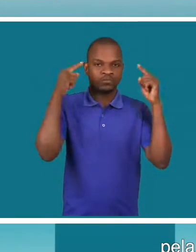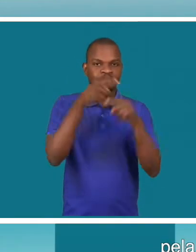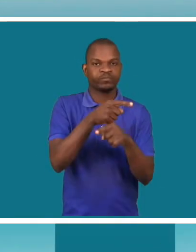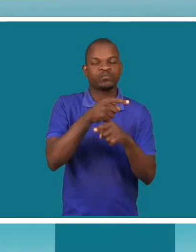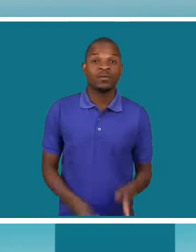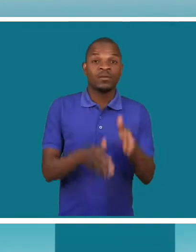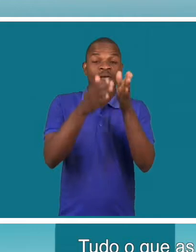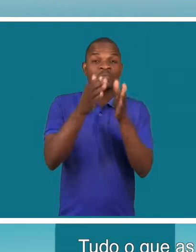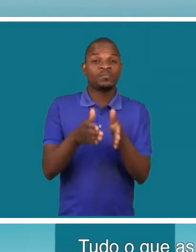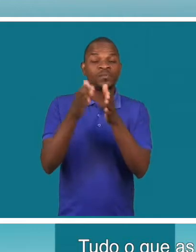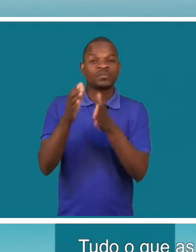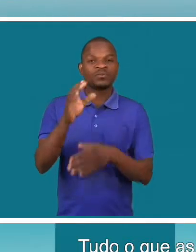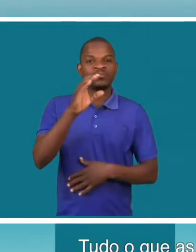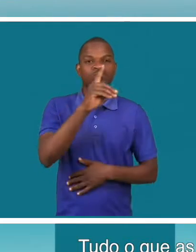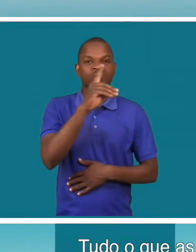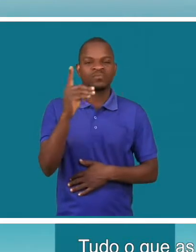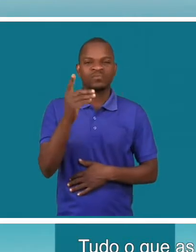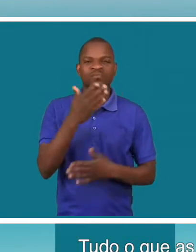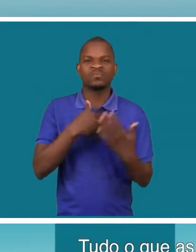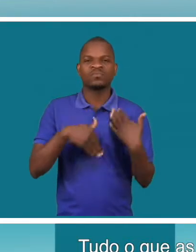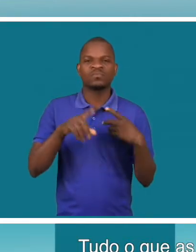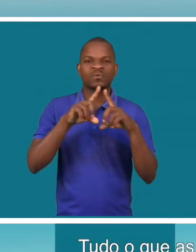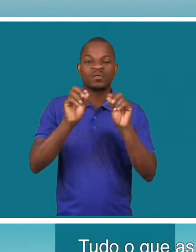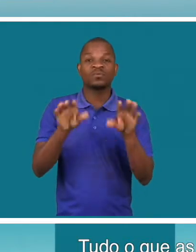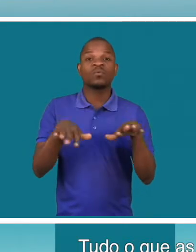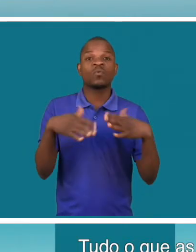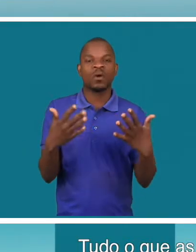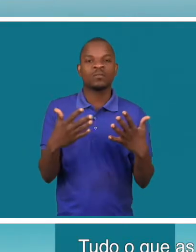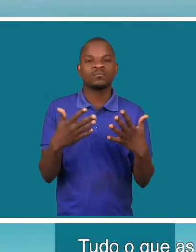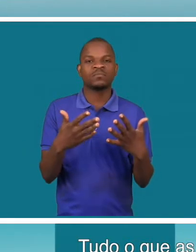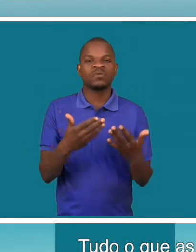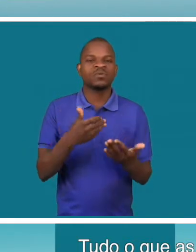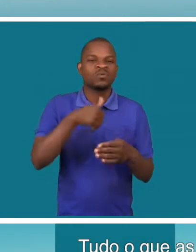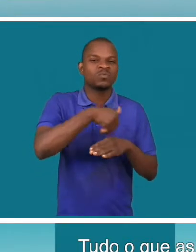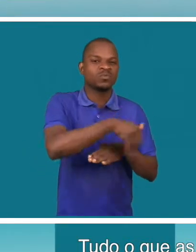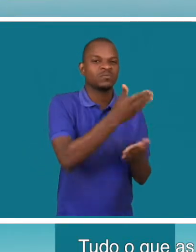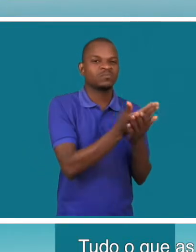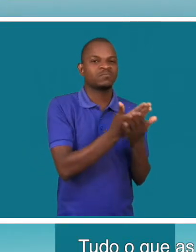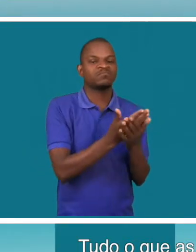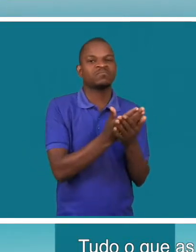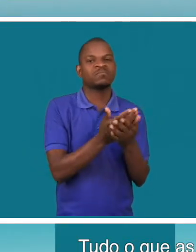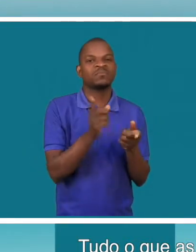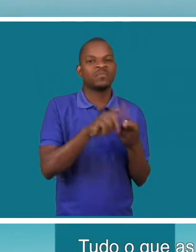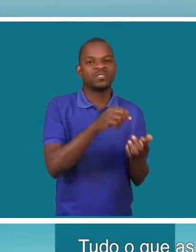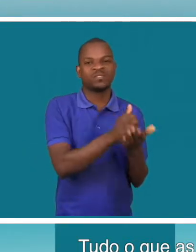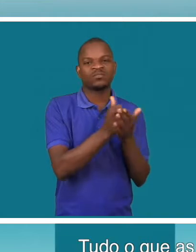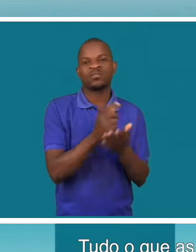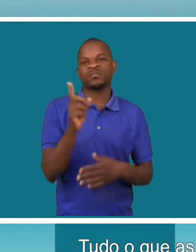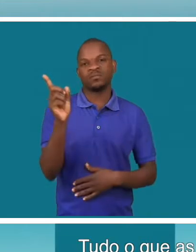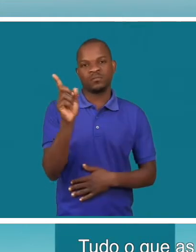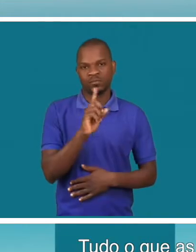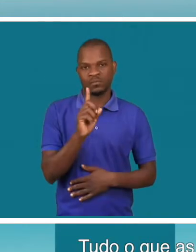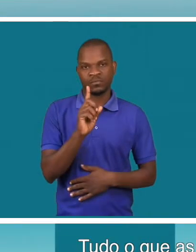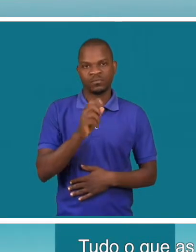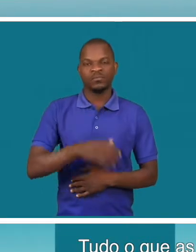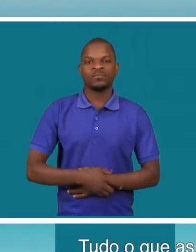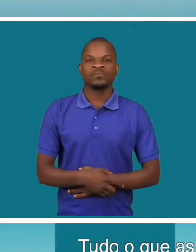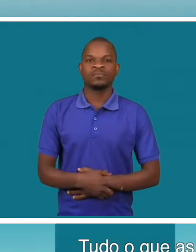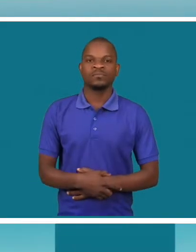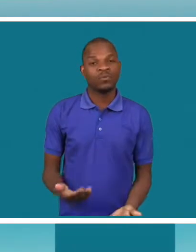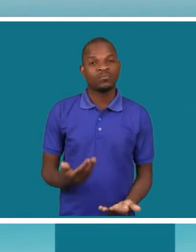cometeu tudo o que as pessoas com deficiência quer é a redução da dependência no acesso a estes